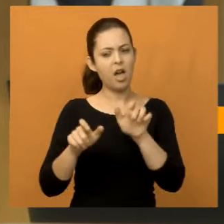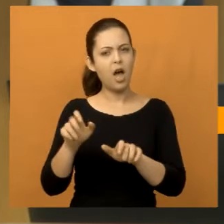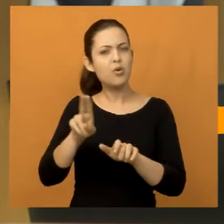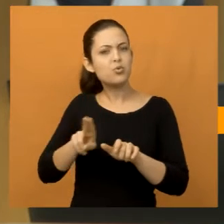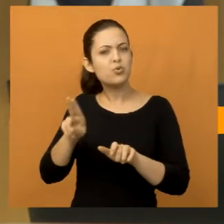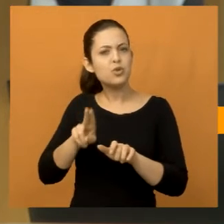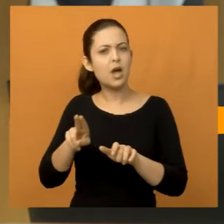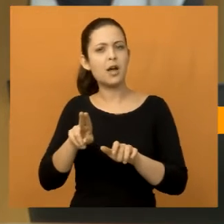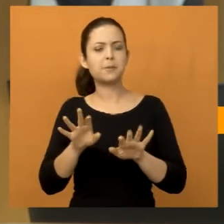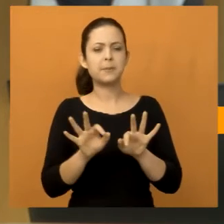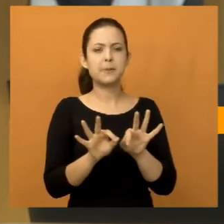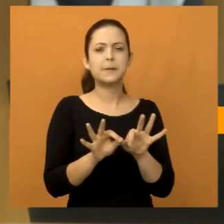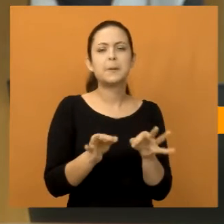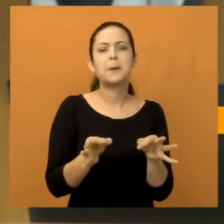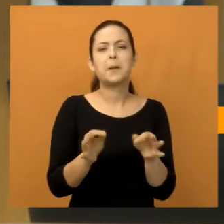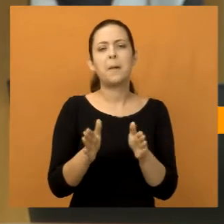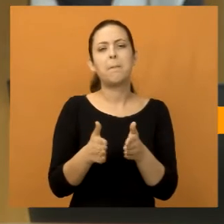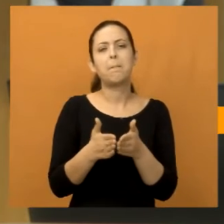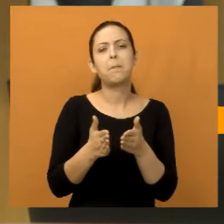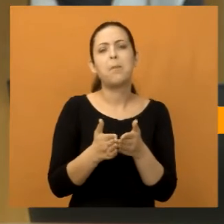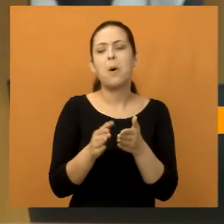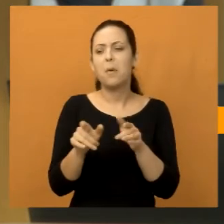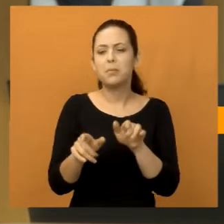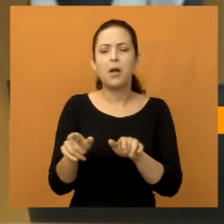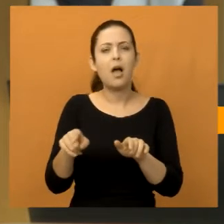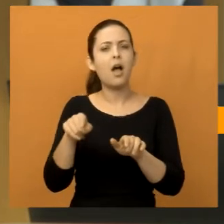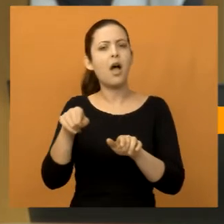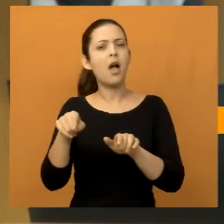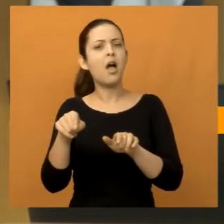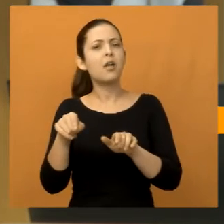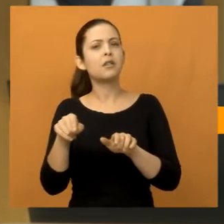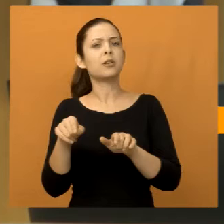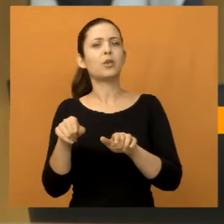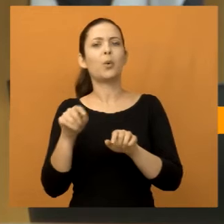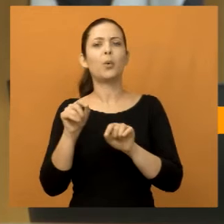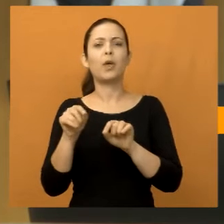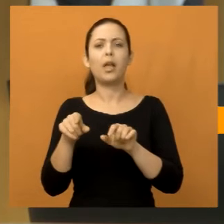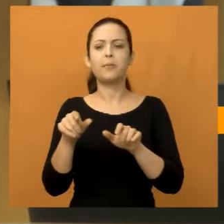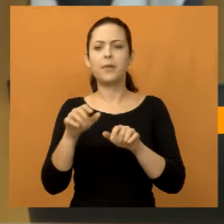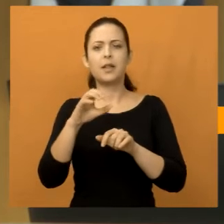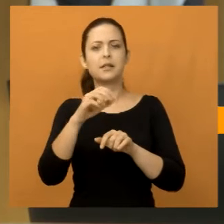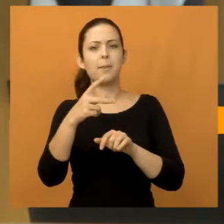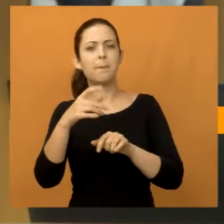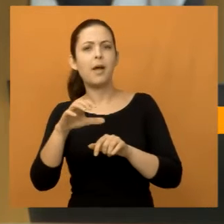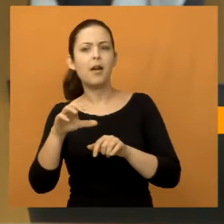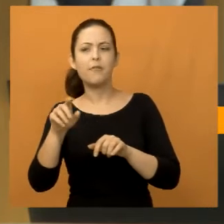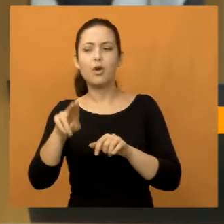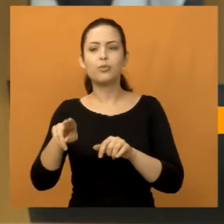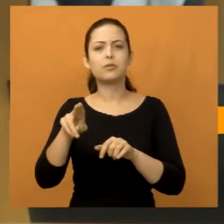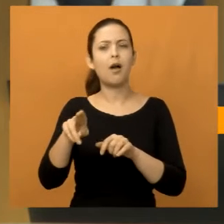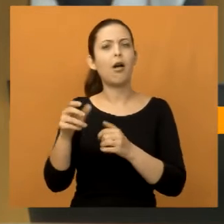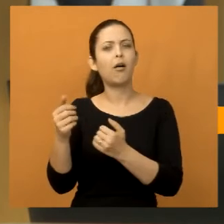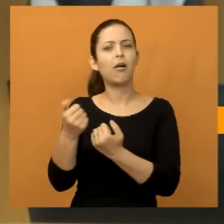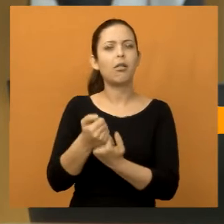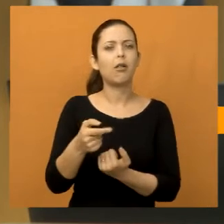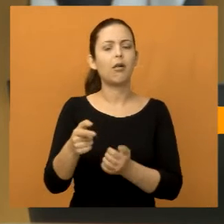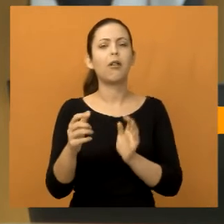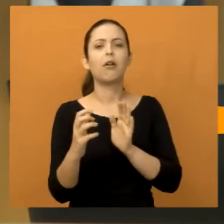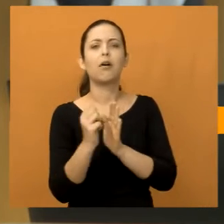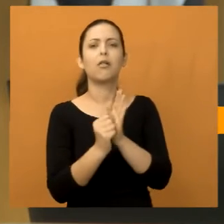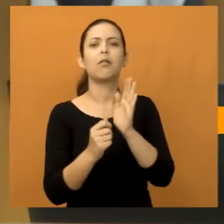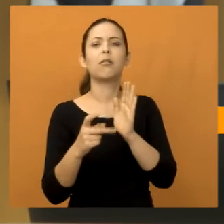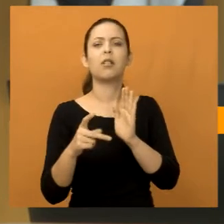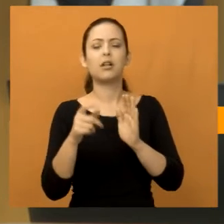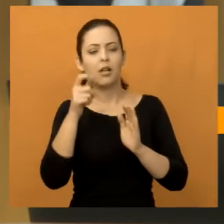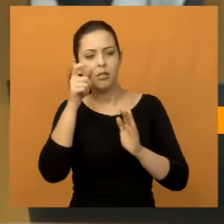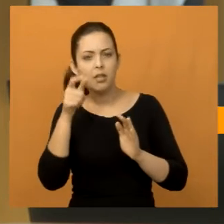as pessoas muito carentes, né, Luiz Flávio? As pessoas muito carentes ali, que usaram aí o CPF dessas pessoas aí, eles também